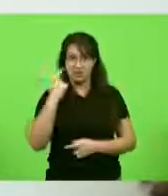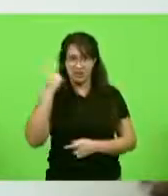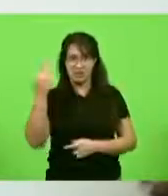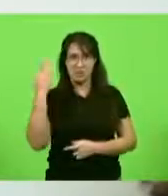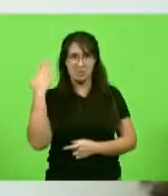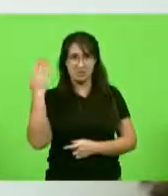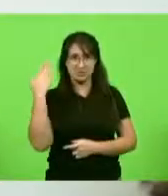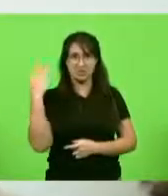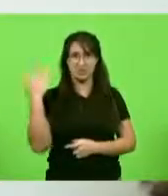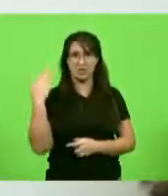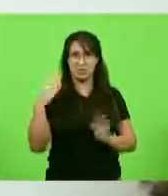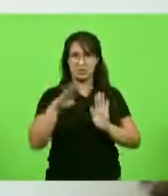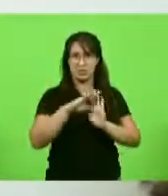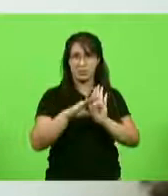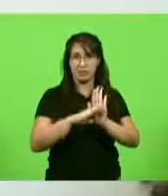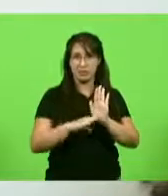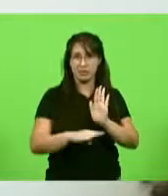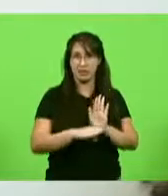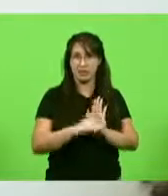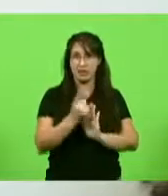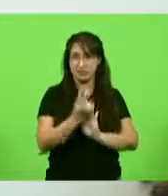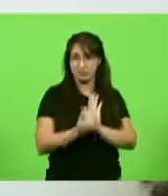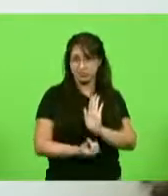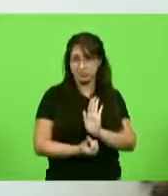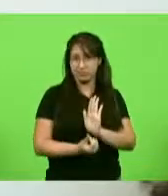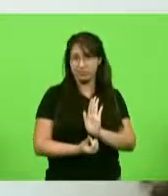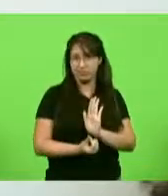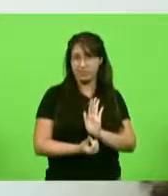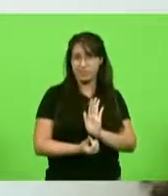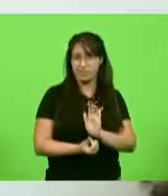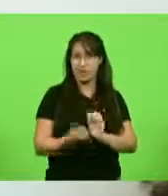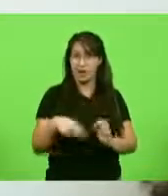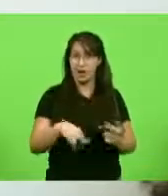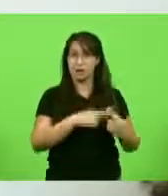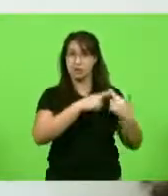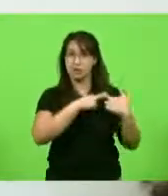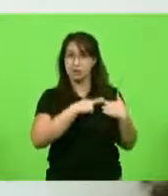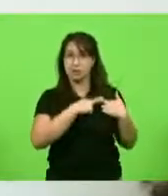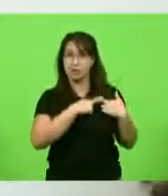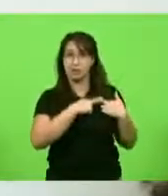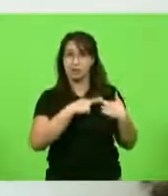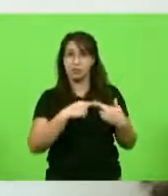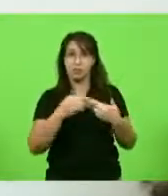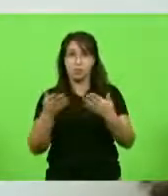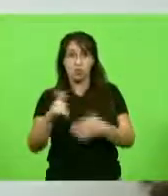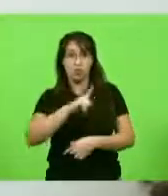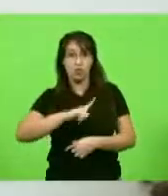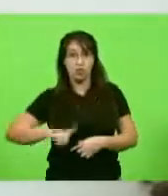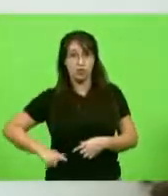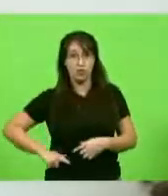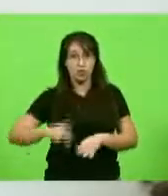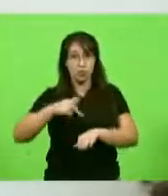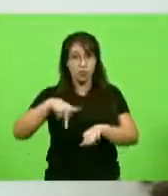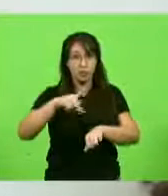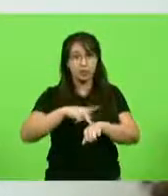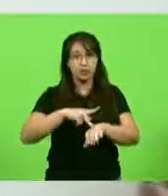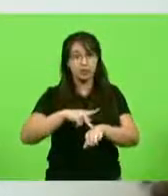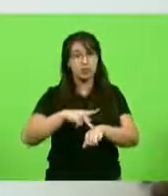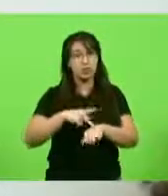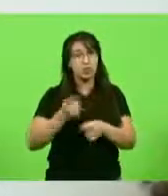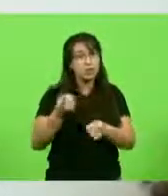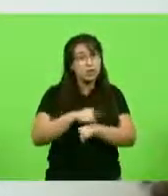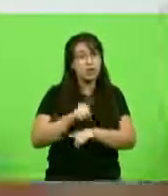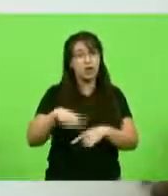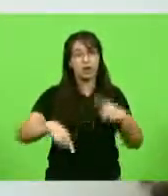de matérias orçamentárias de responsabilidade da União. Ao contrário, a gente fazia o debate de como